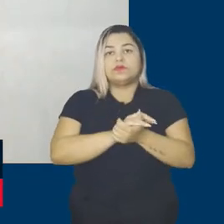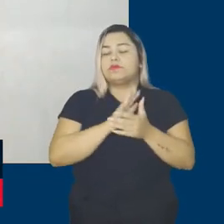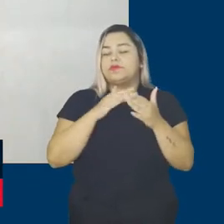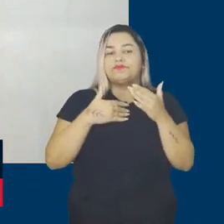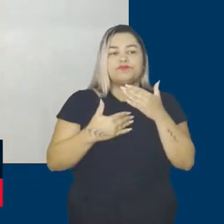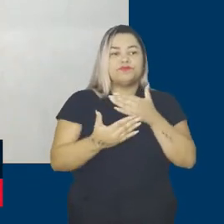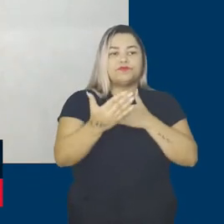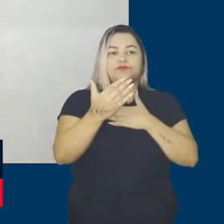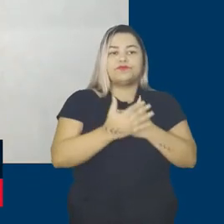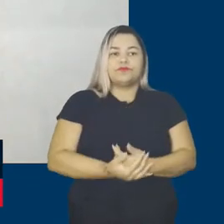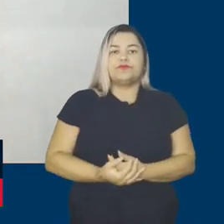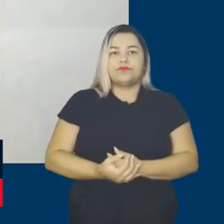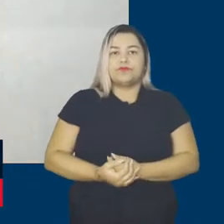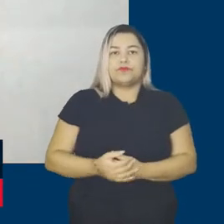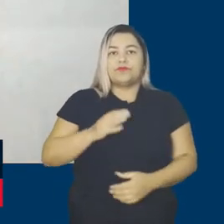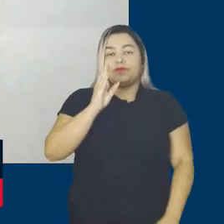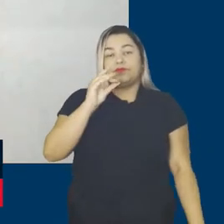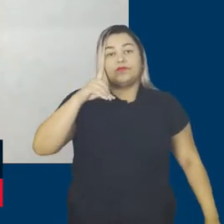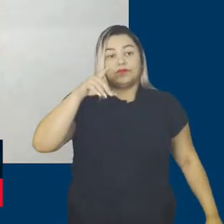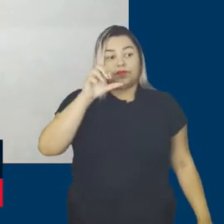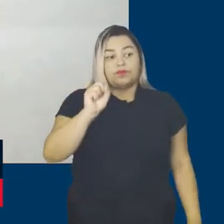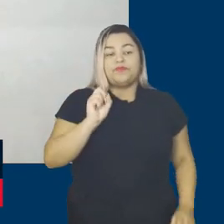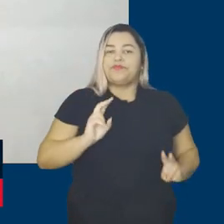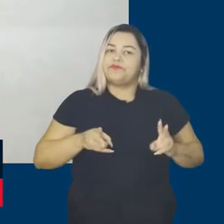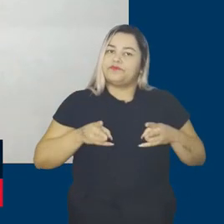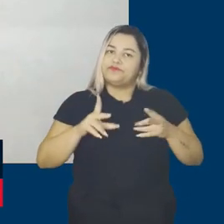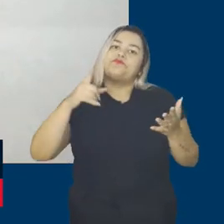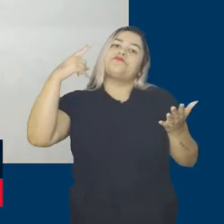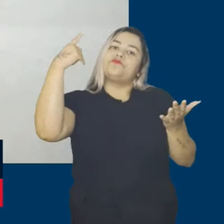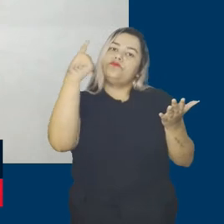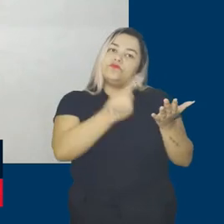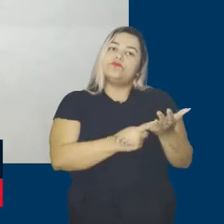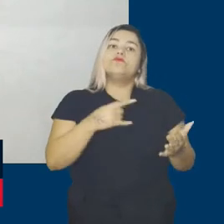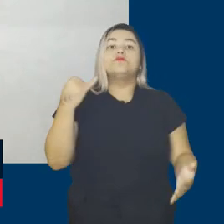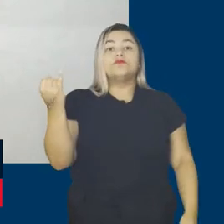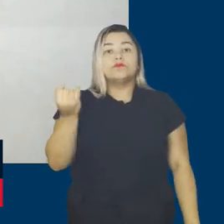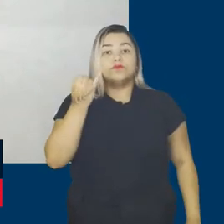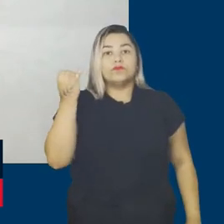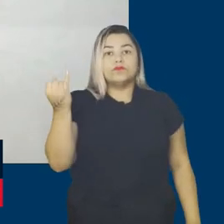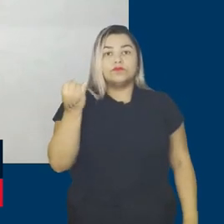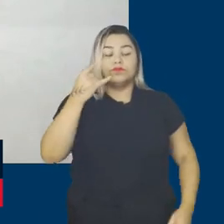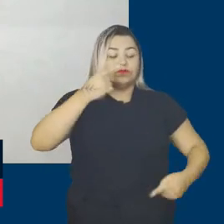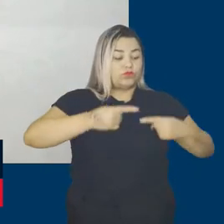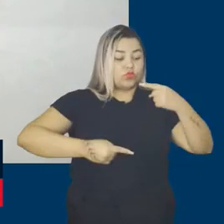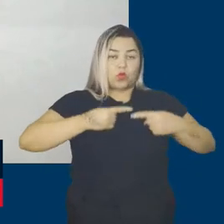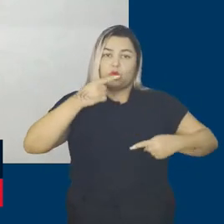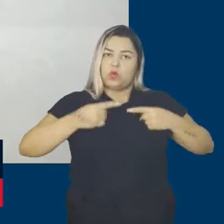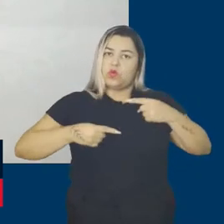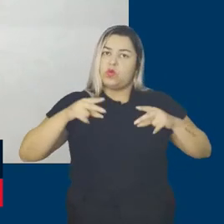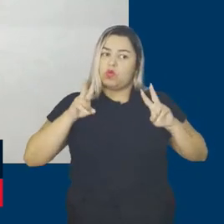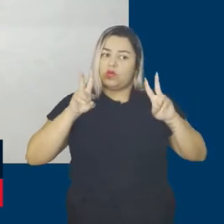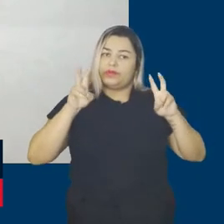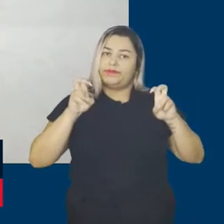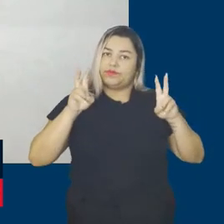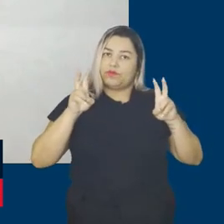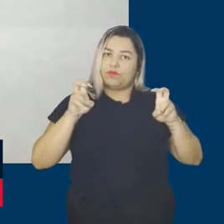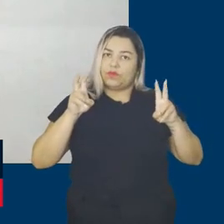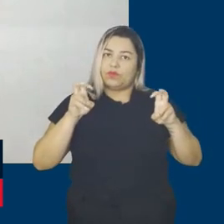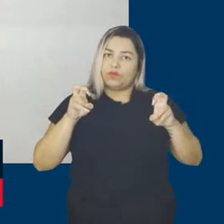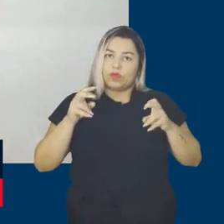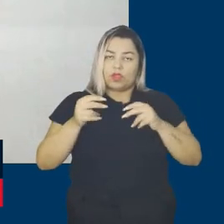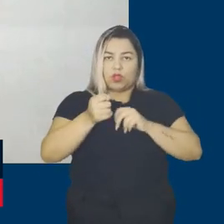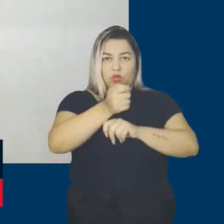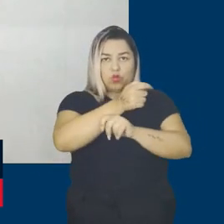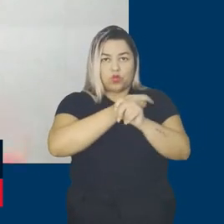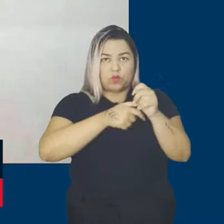diante. Mas o BNDES também sempre cumpriu um papel importantíssimo no debate sobre os rumos da economia